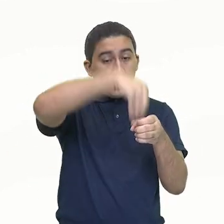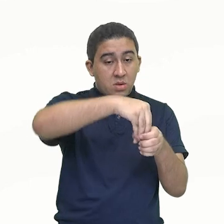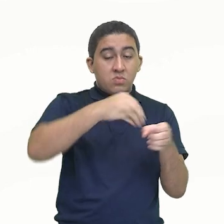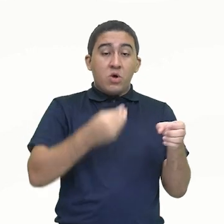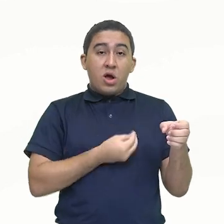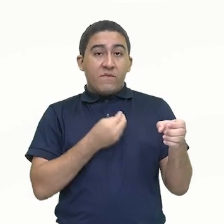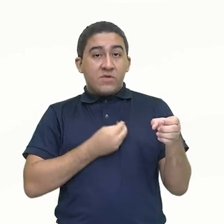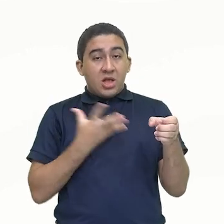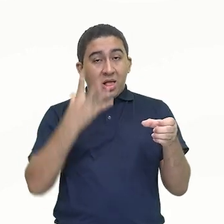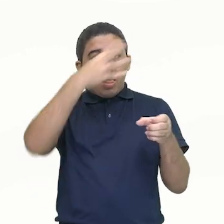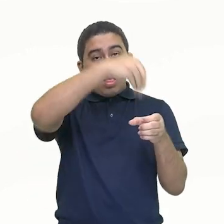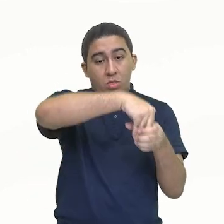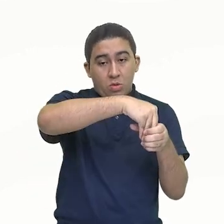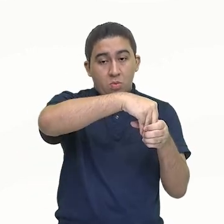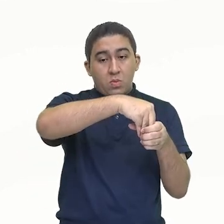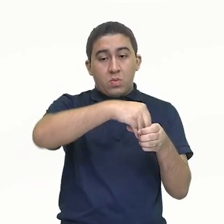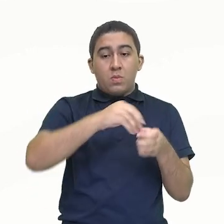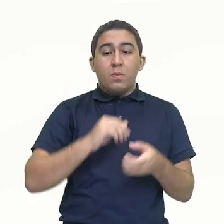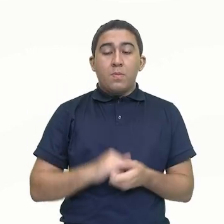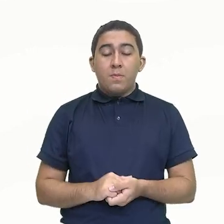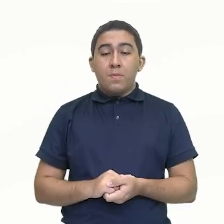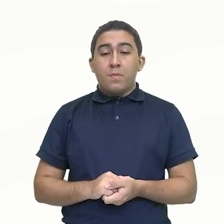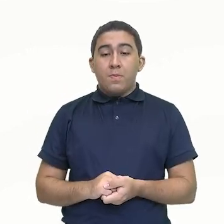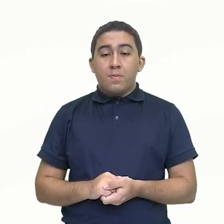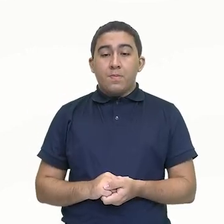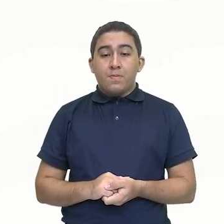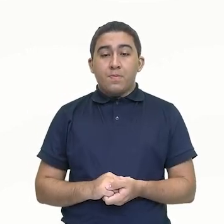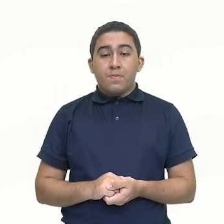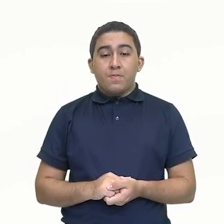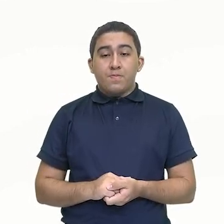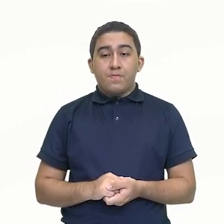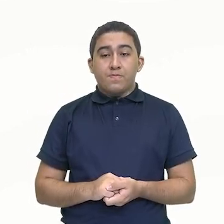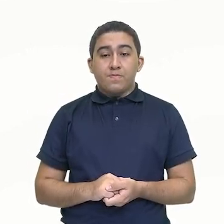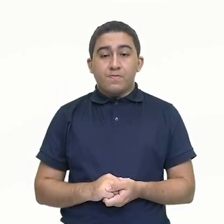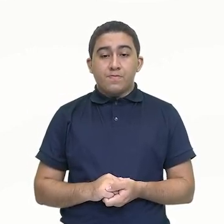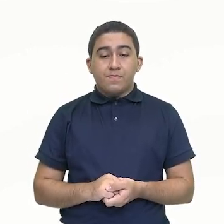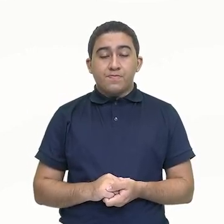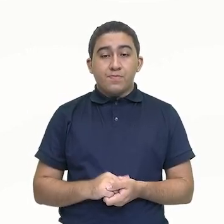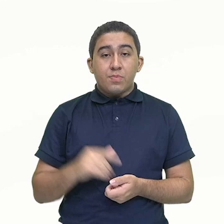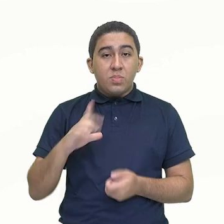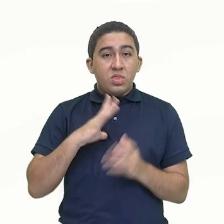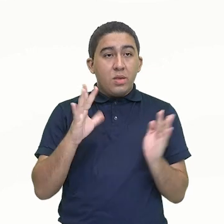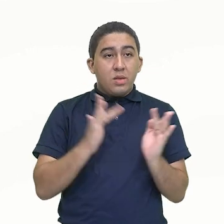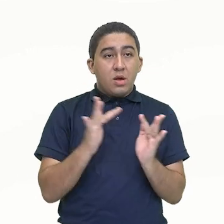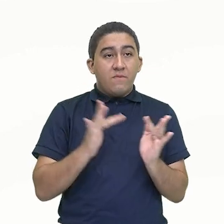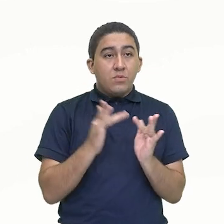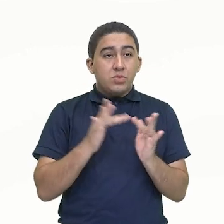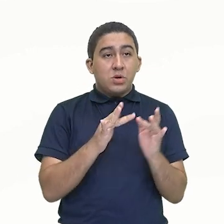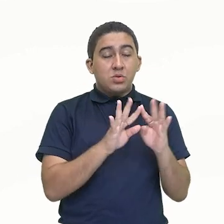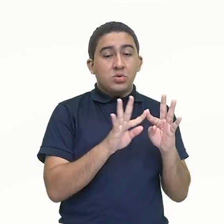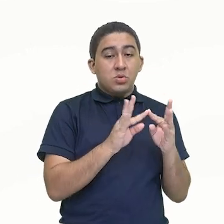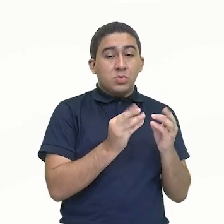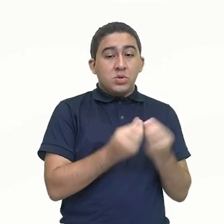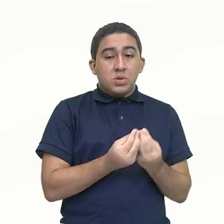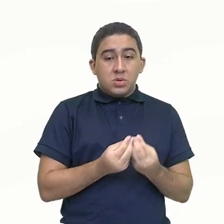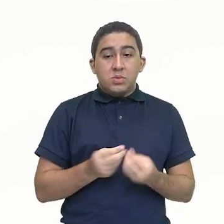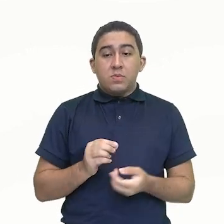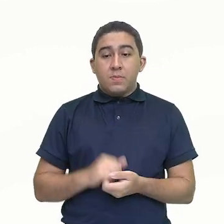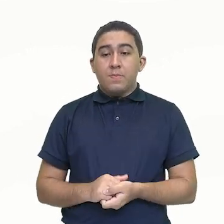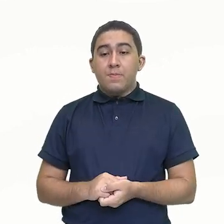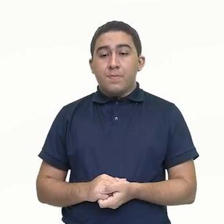o que aconteceu com a passagem, o contato do micro-organismos, né,